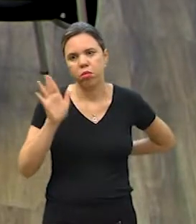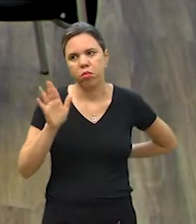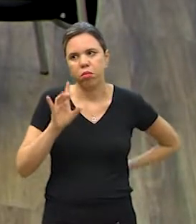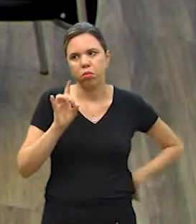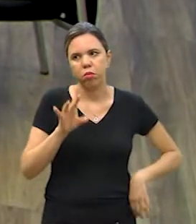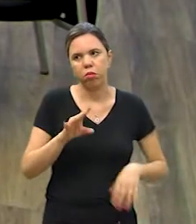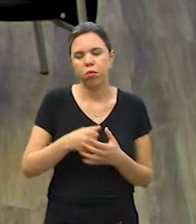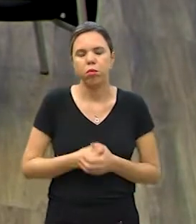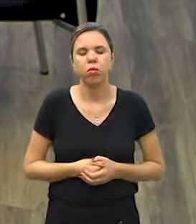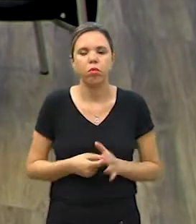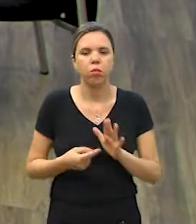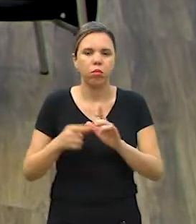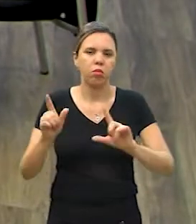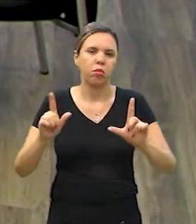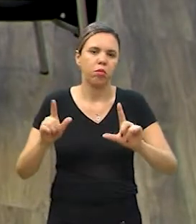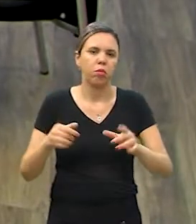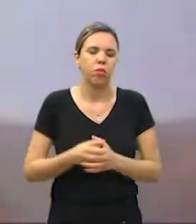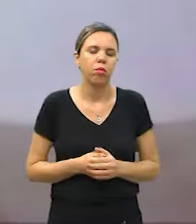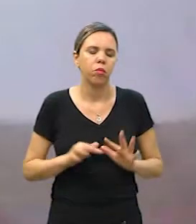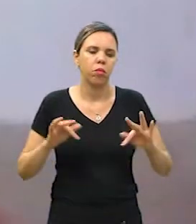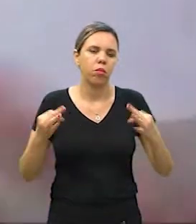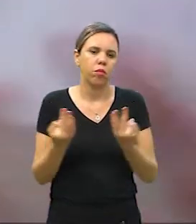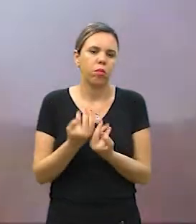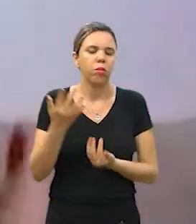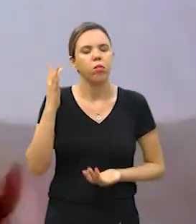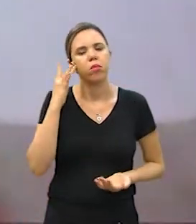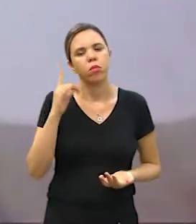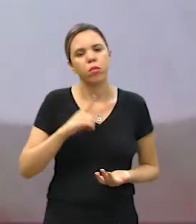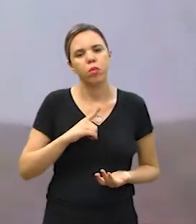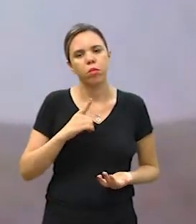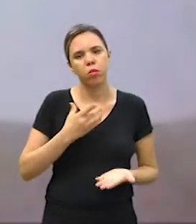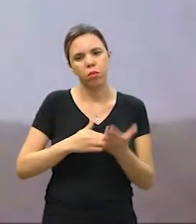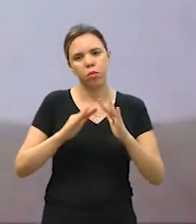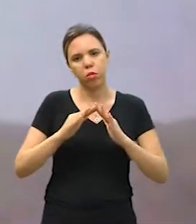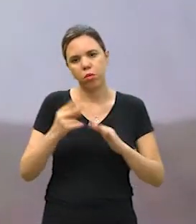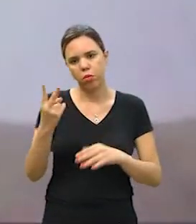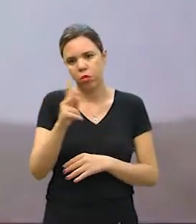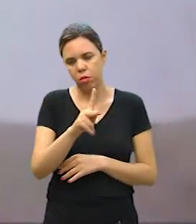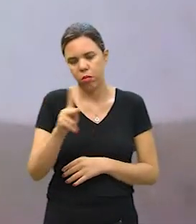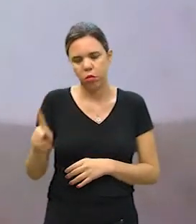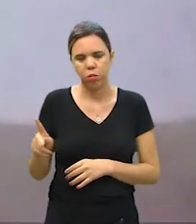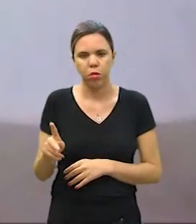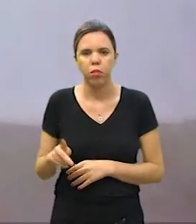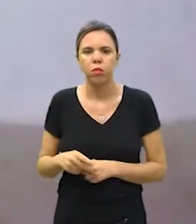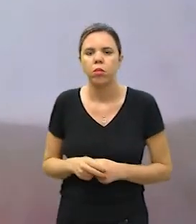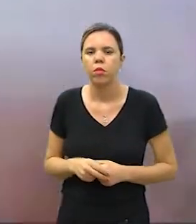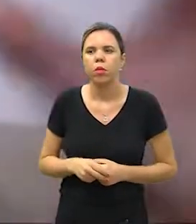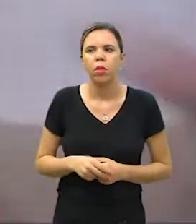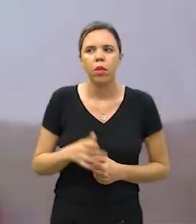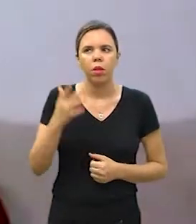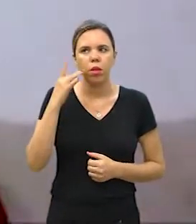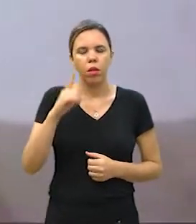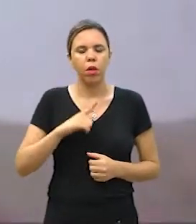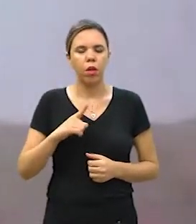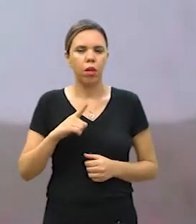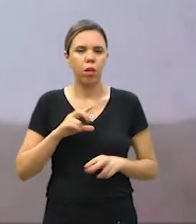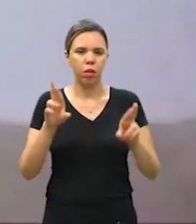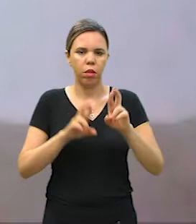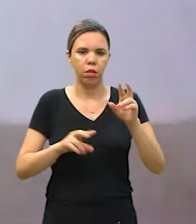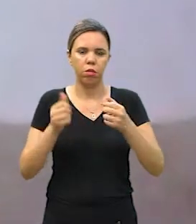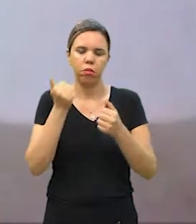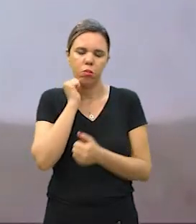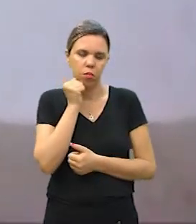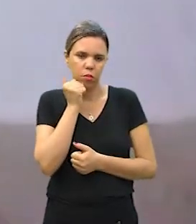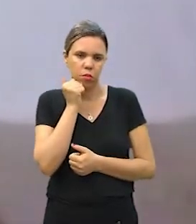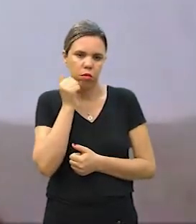eleitoral, faz a propaganda, aparece na TV. A família acha que tem aquela escola com 2 professores ou 2 professoras, acha que tem aquele laboratório